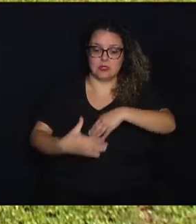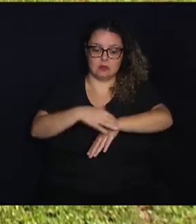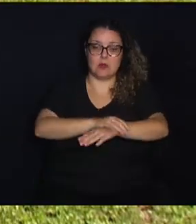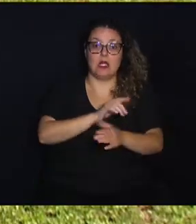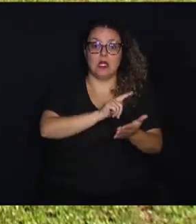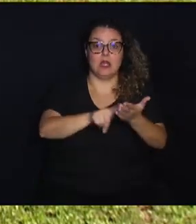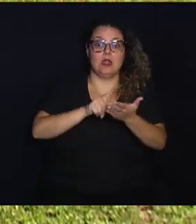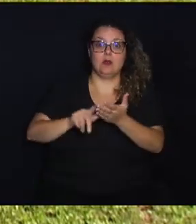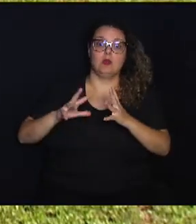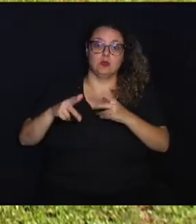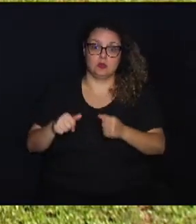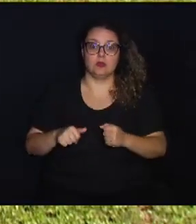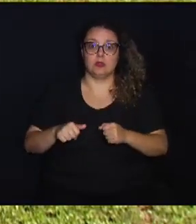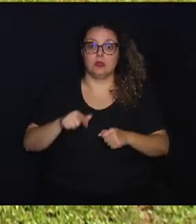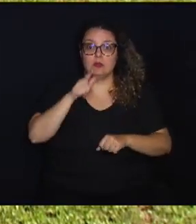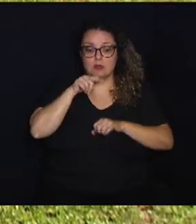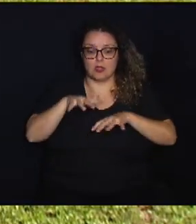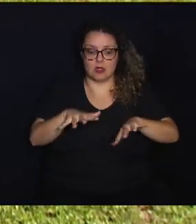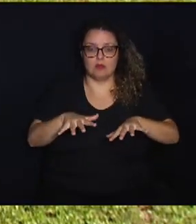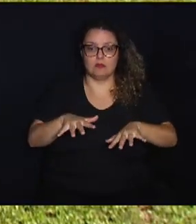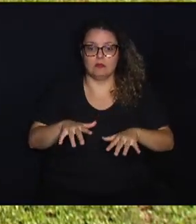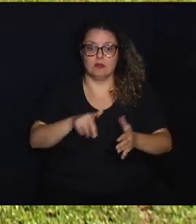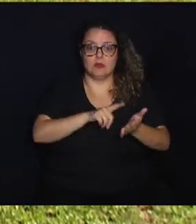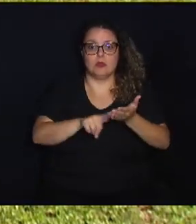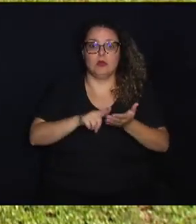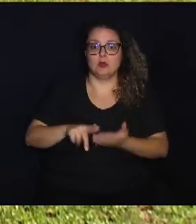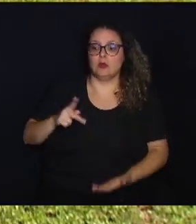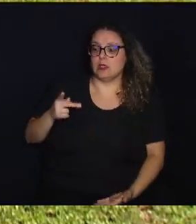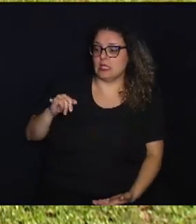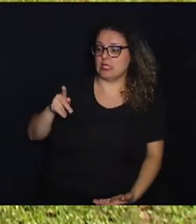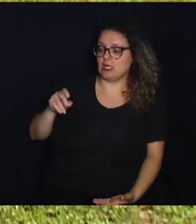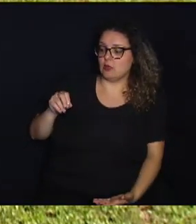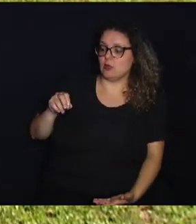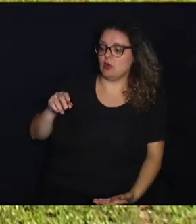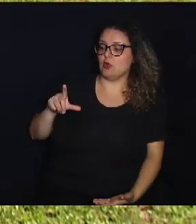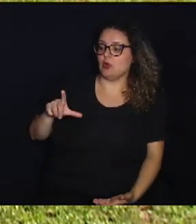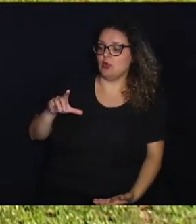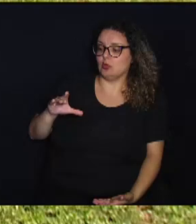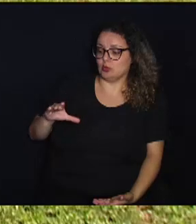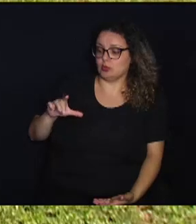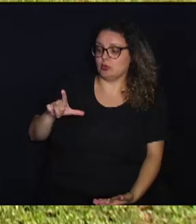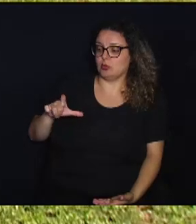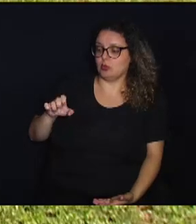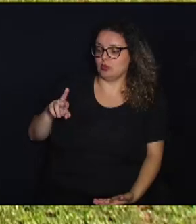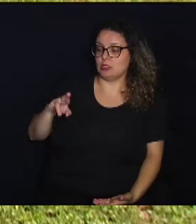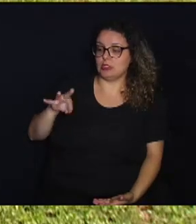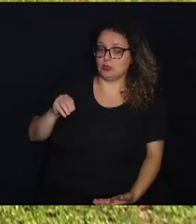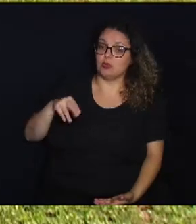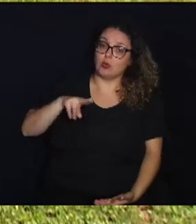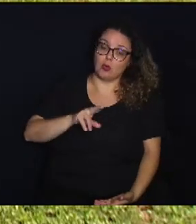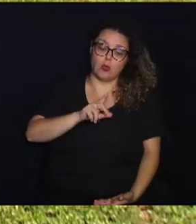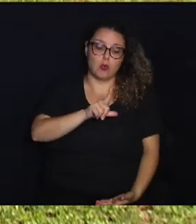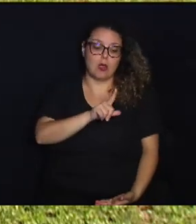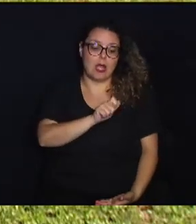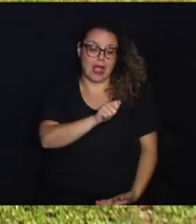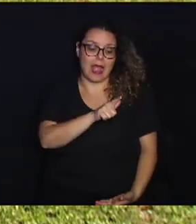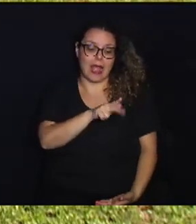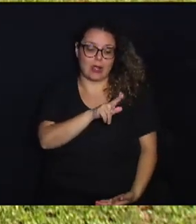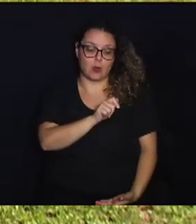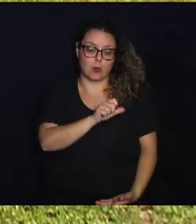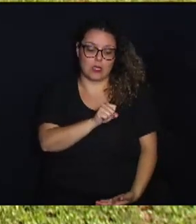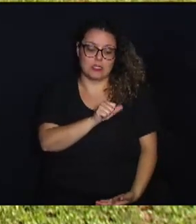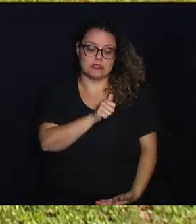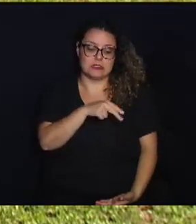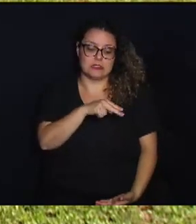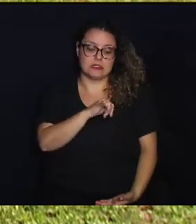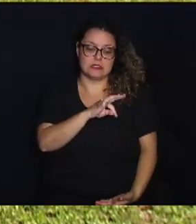foi contaminado pela água com soluções de hipoclorito ou água sanitária. Se mesmo assim apresentar sintomas, busque por